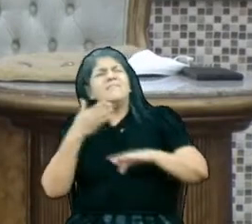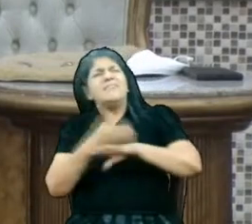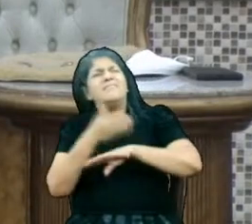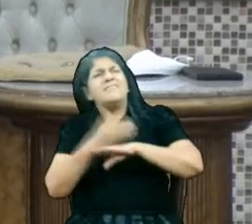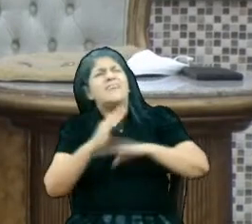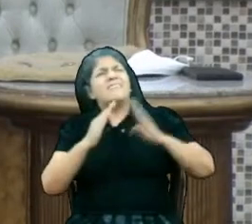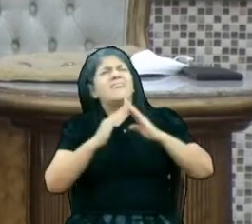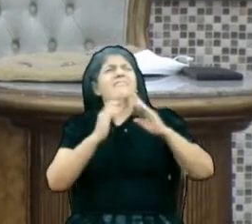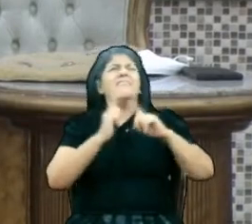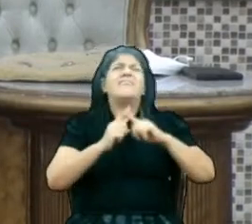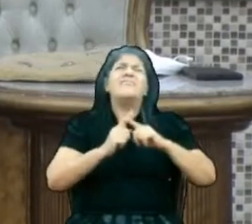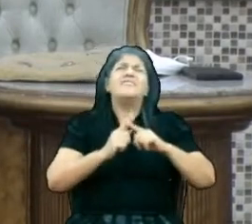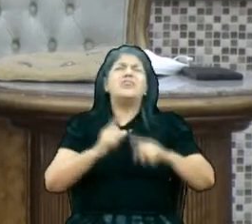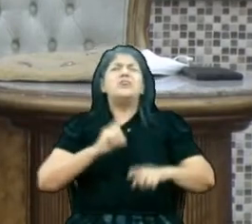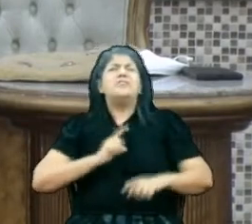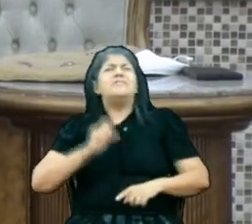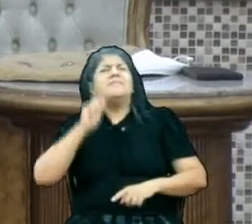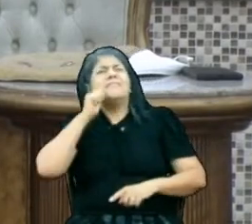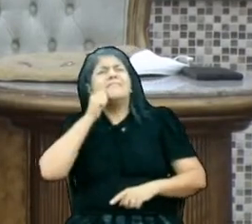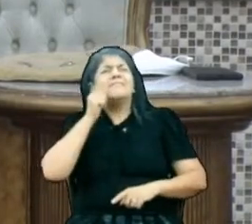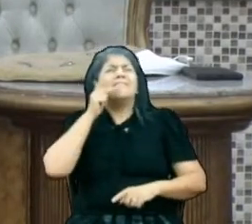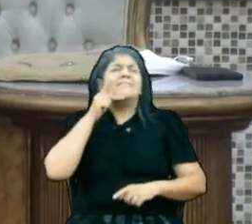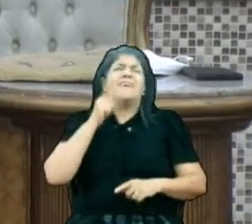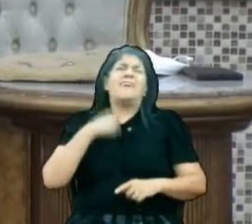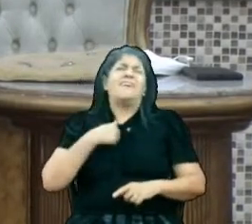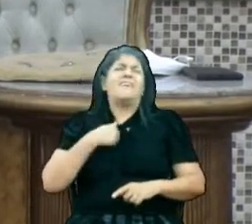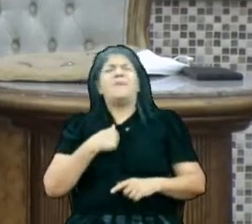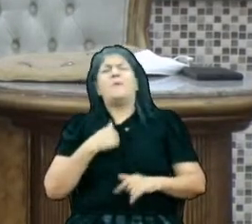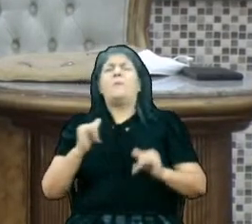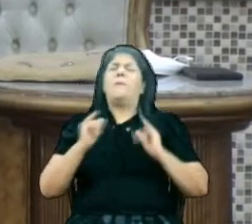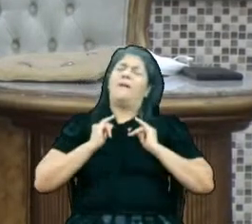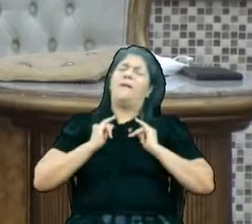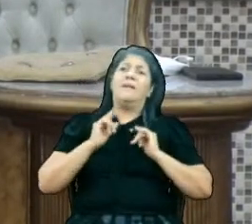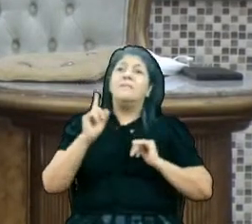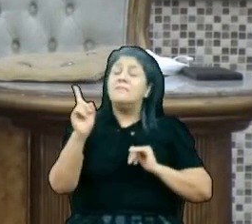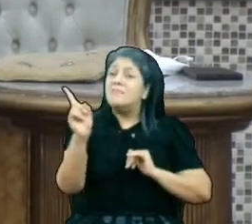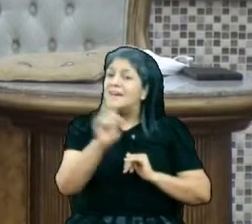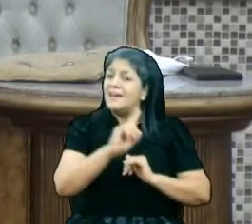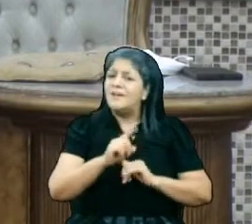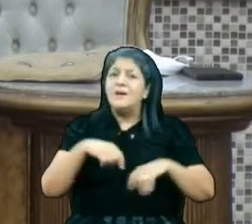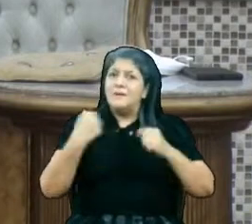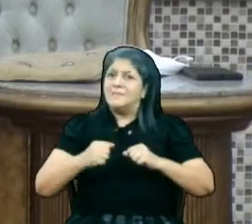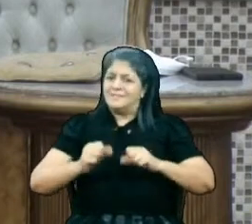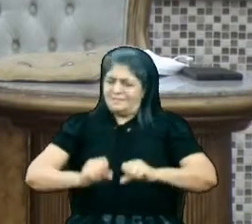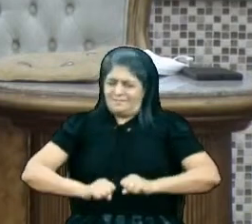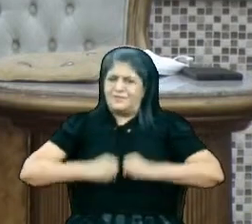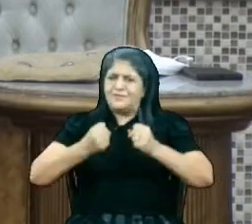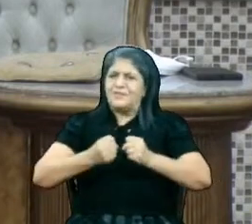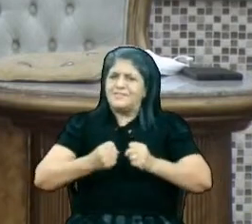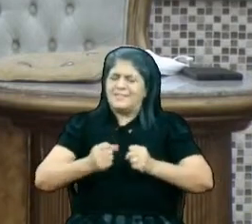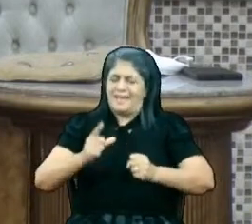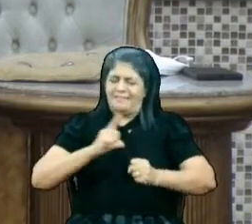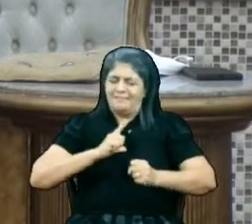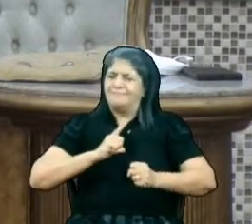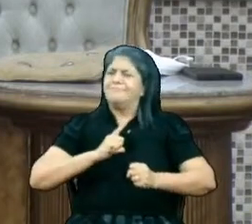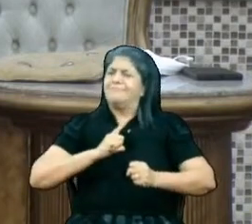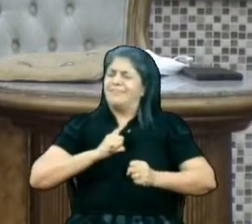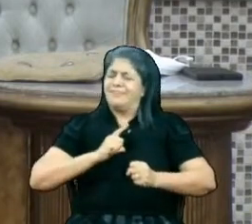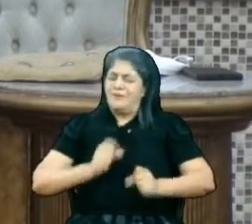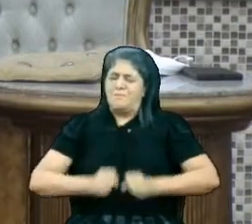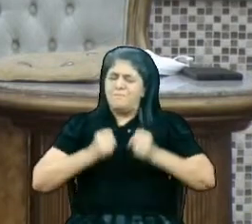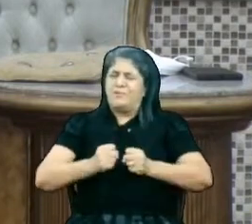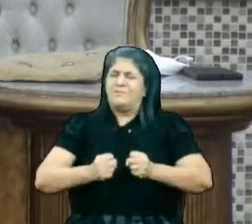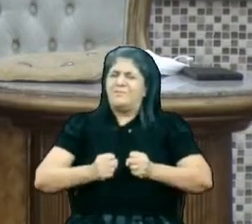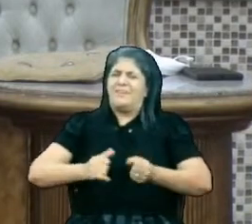não me conformo e eu quero ser um crente com mais graça com mais poder por mais um